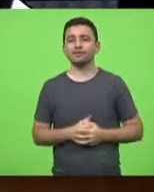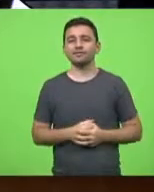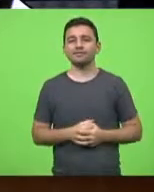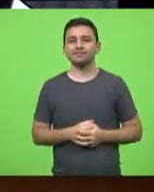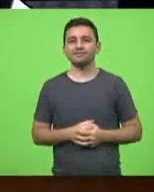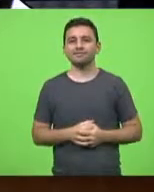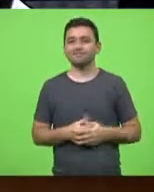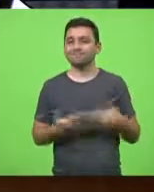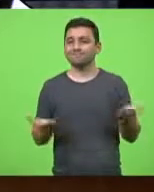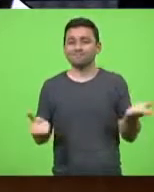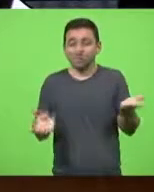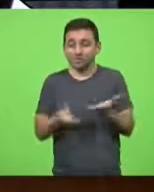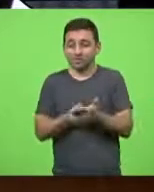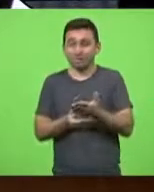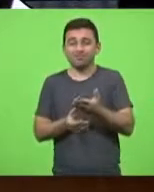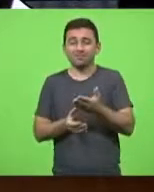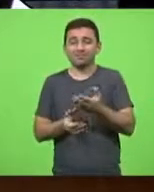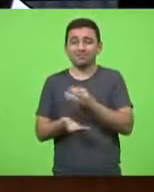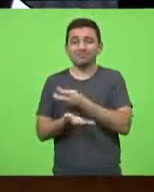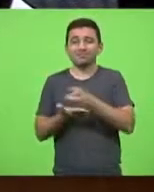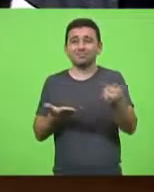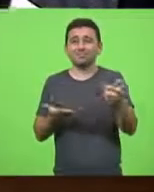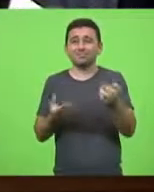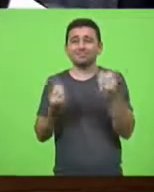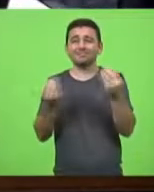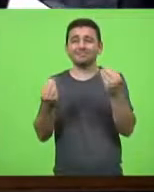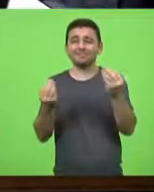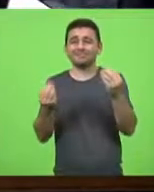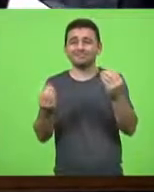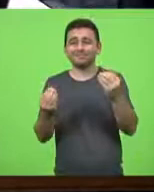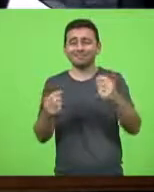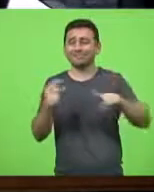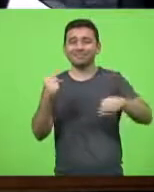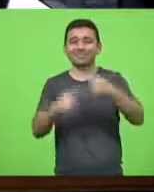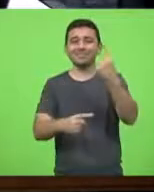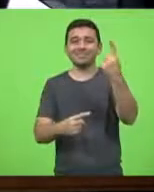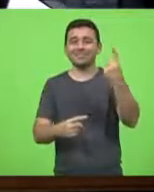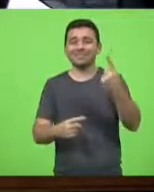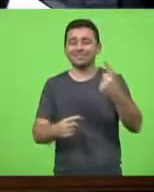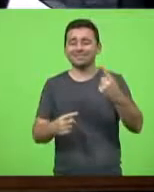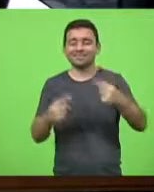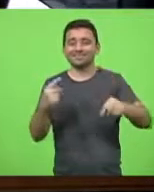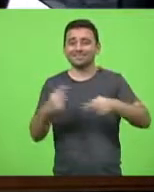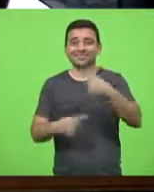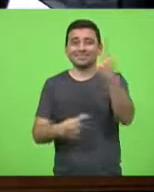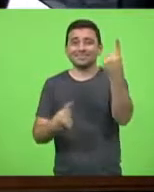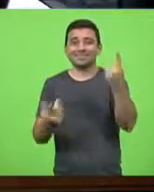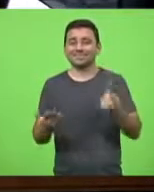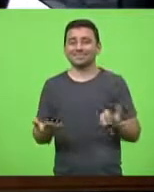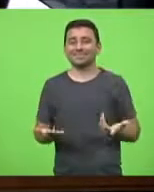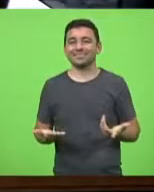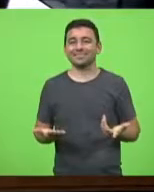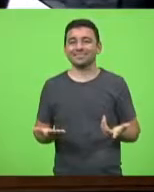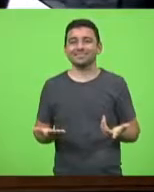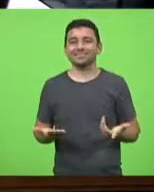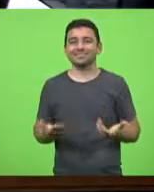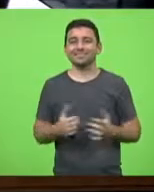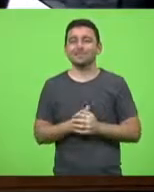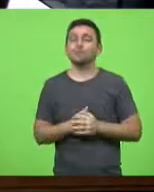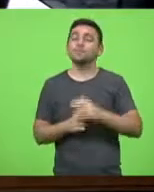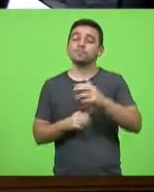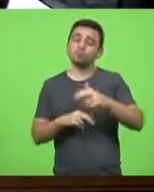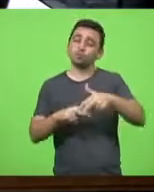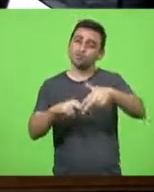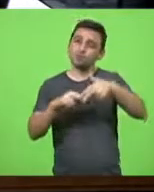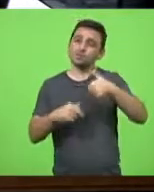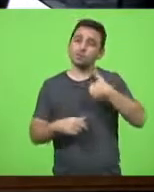esse processo de impeachment é completamente viciado. Viciado. Por isso, o pedido de